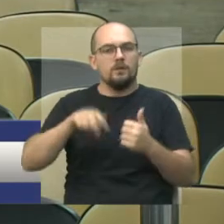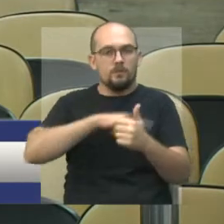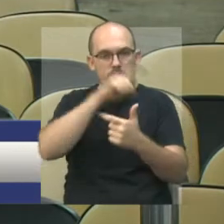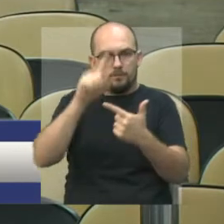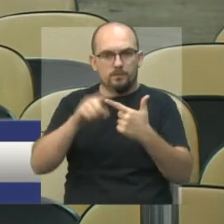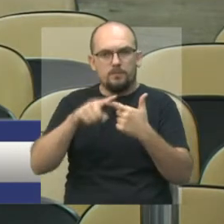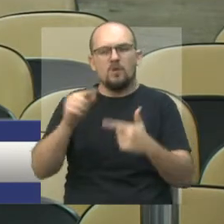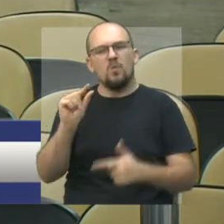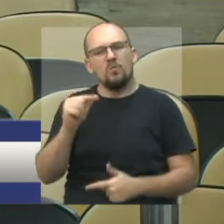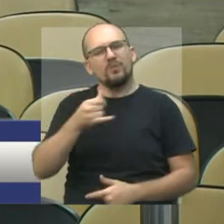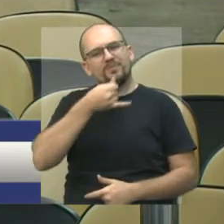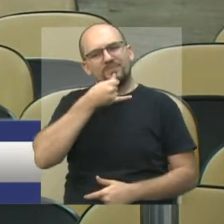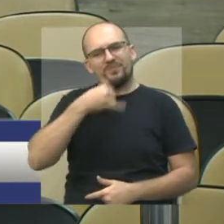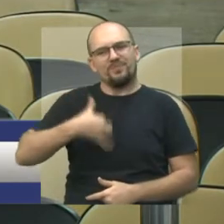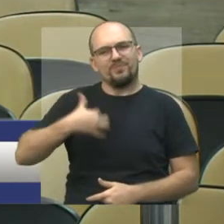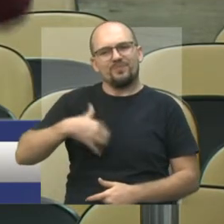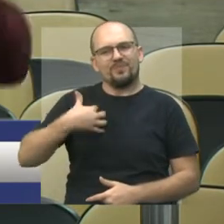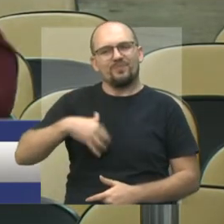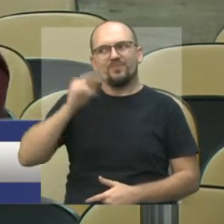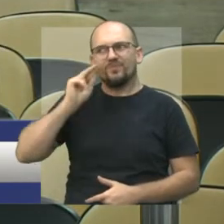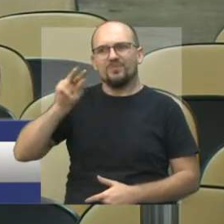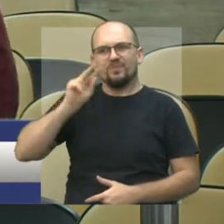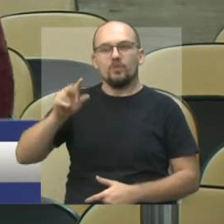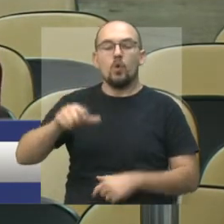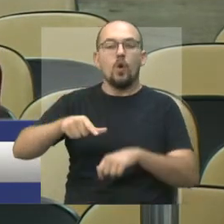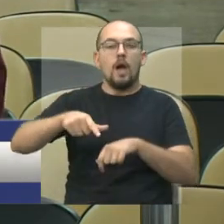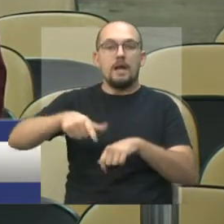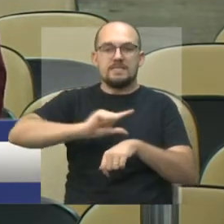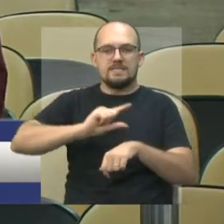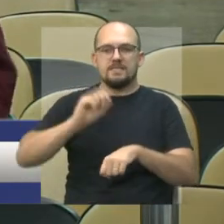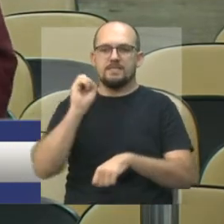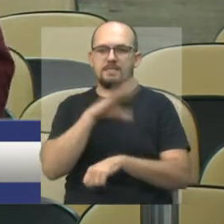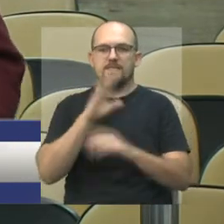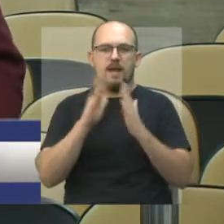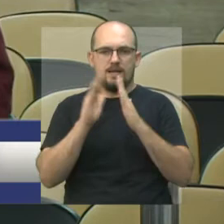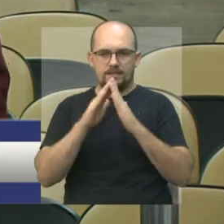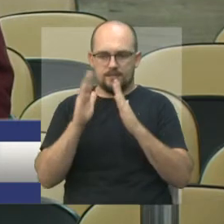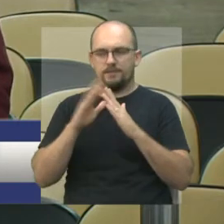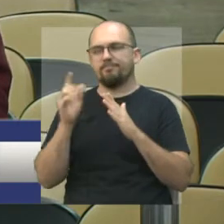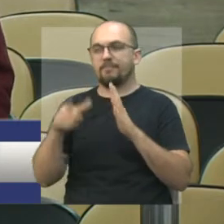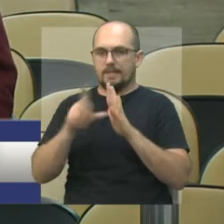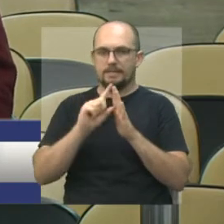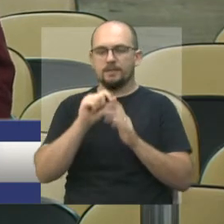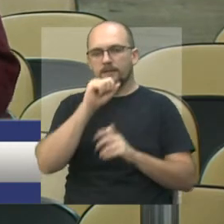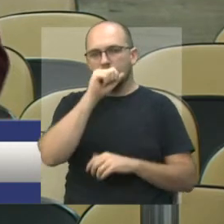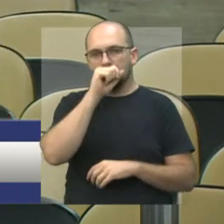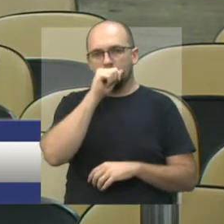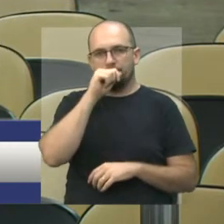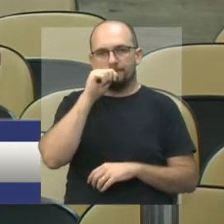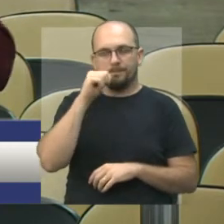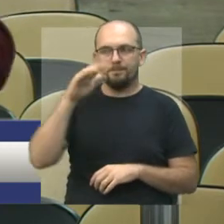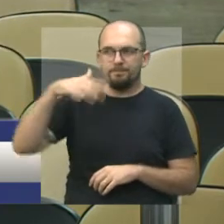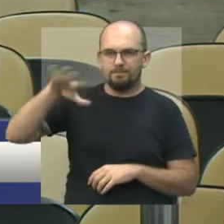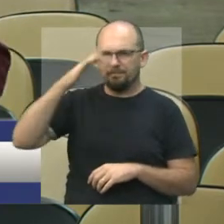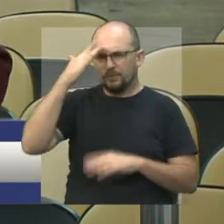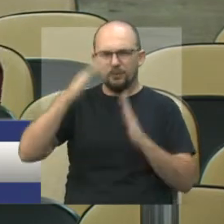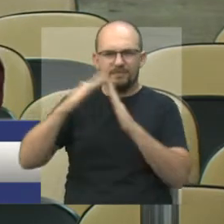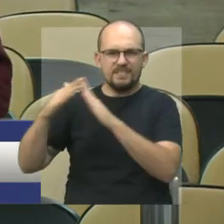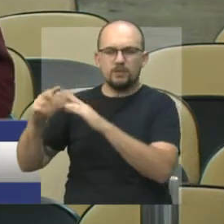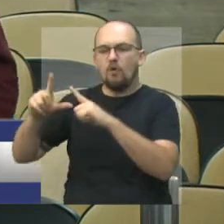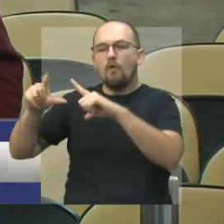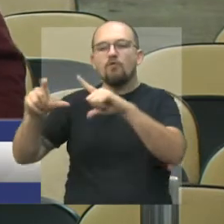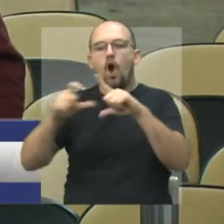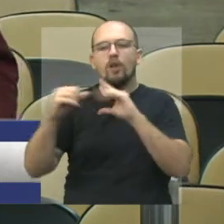que vejo, porque hoje, antes de sair de casa, os residentes do Cidade Alta me mandaram